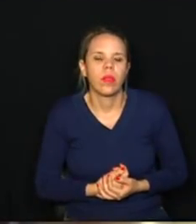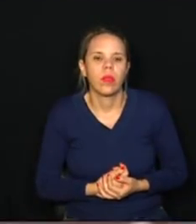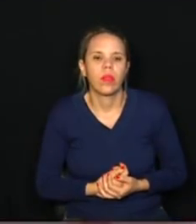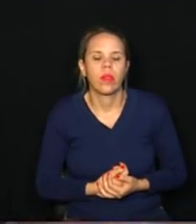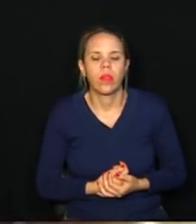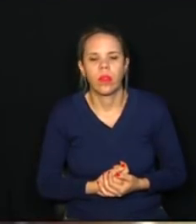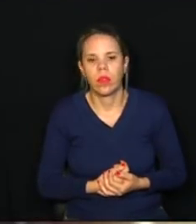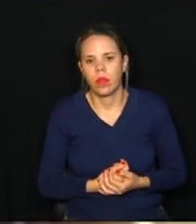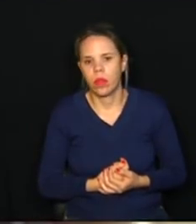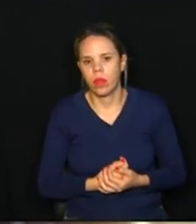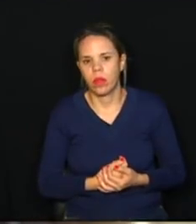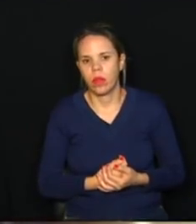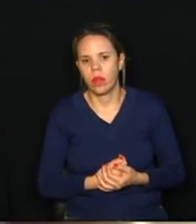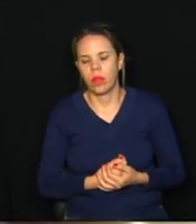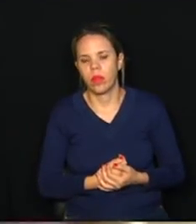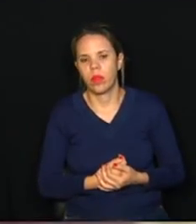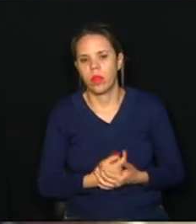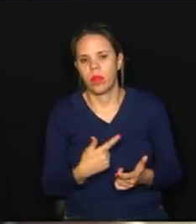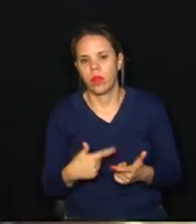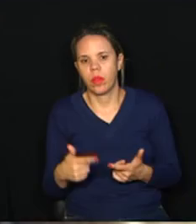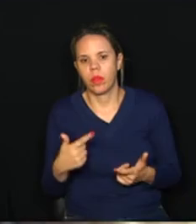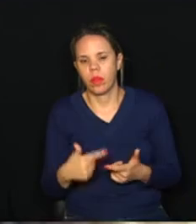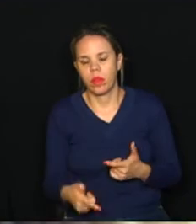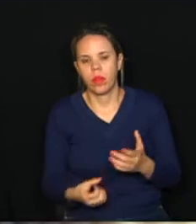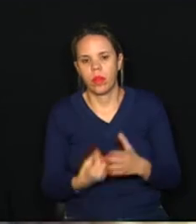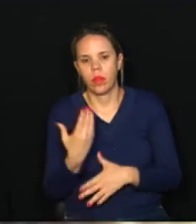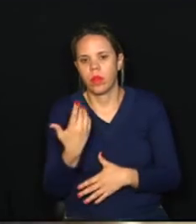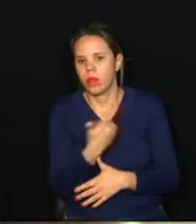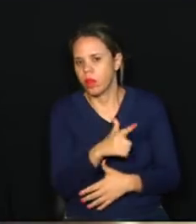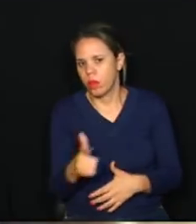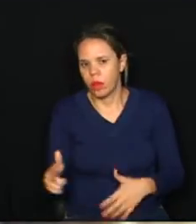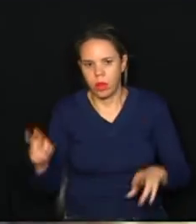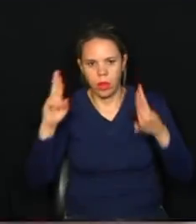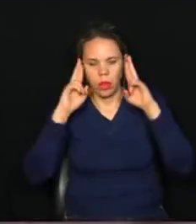Uma coisa que nasce desrespeitando história,